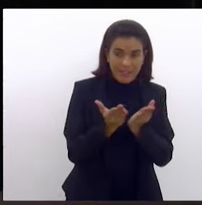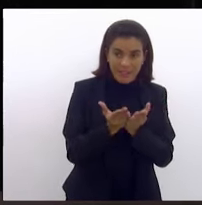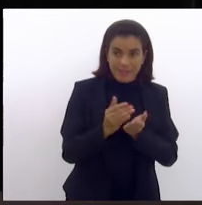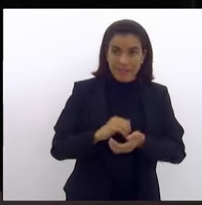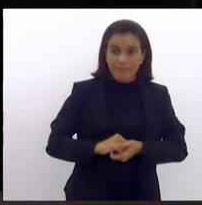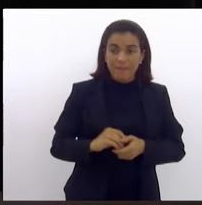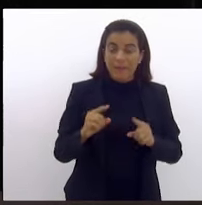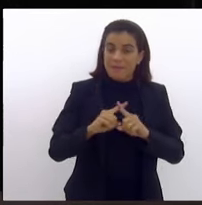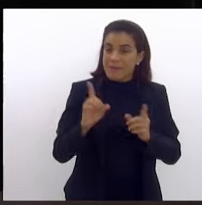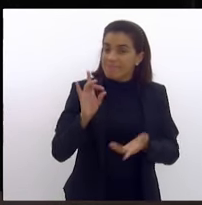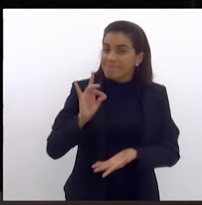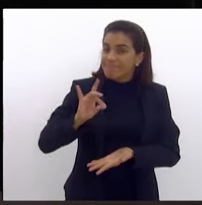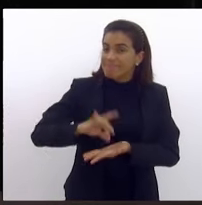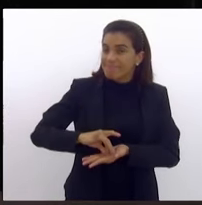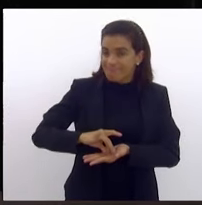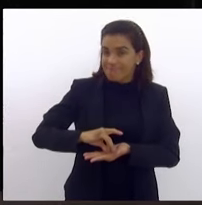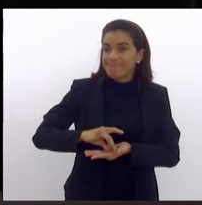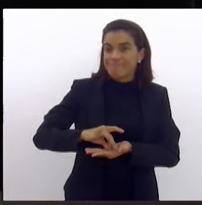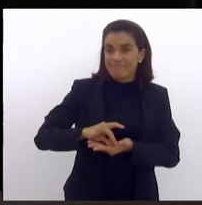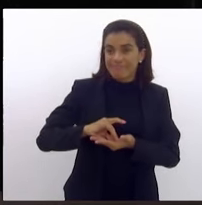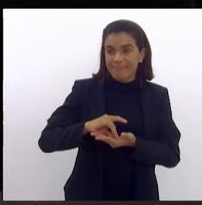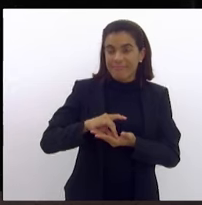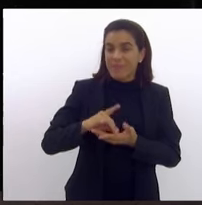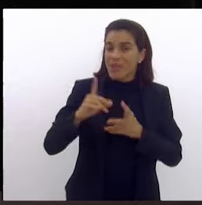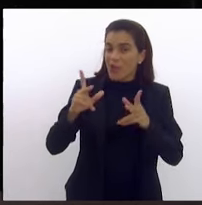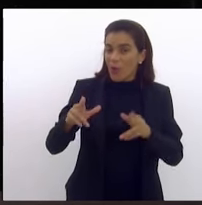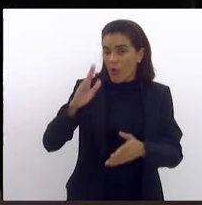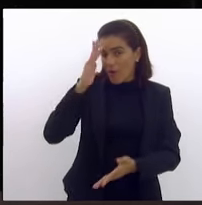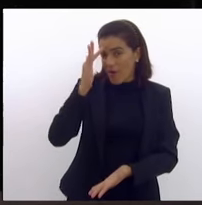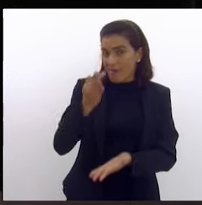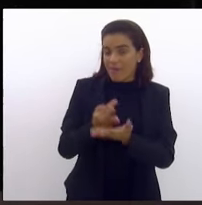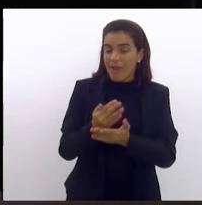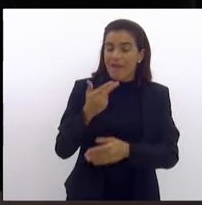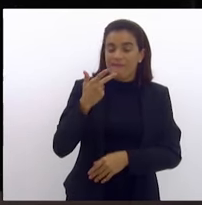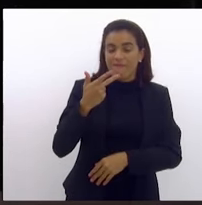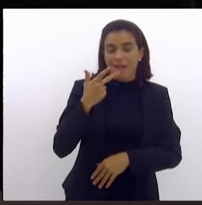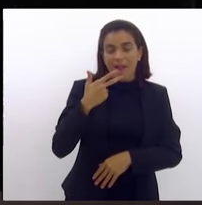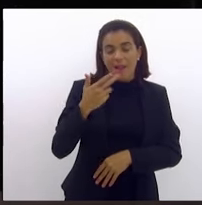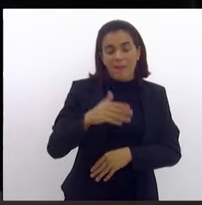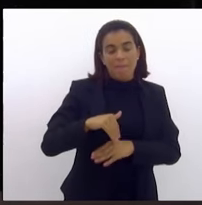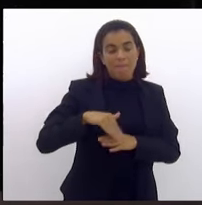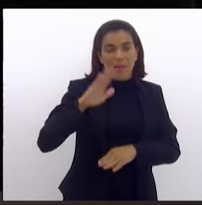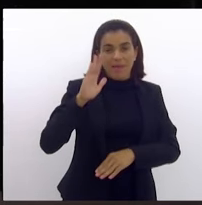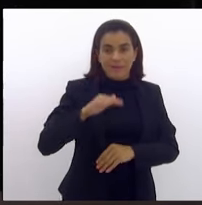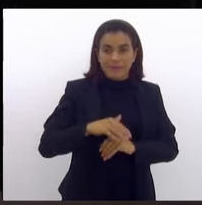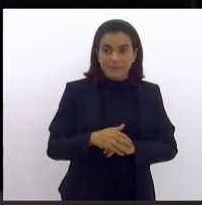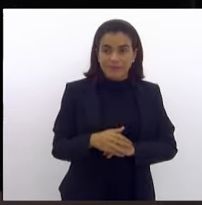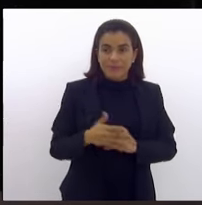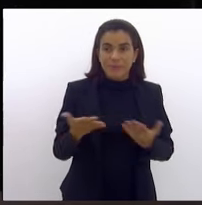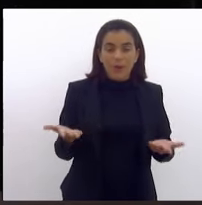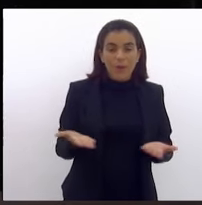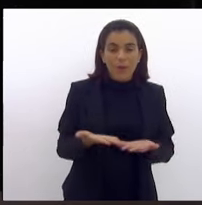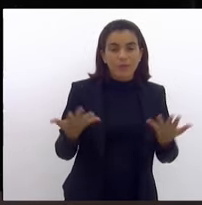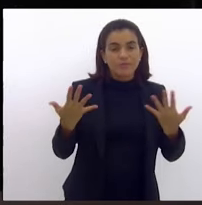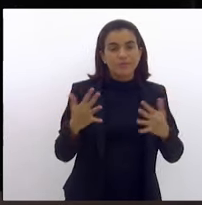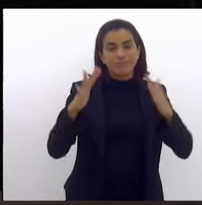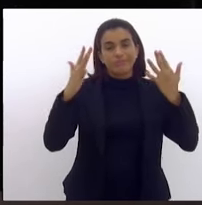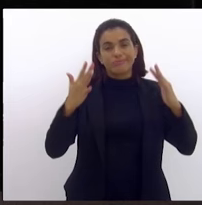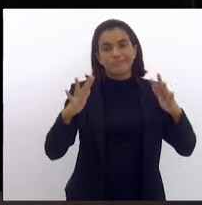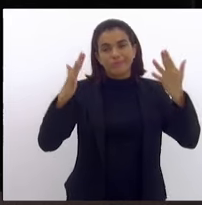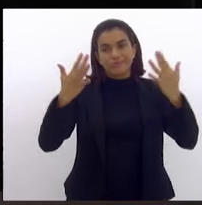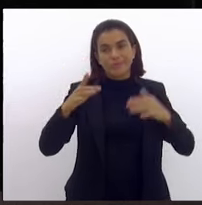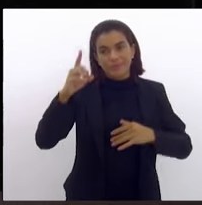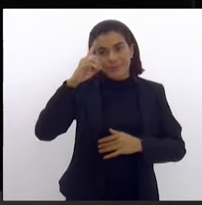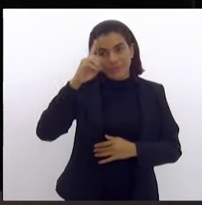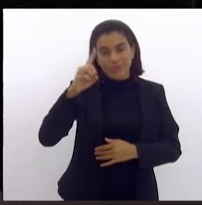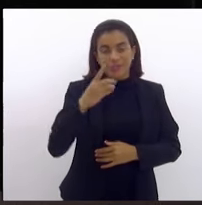a verdade, assim como a nossa fé, é a que fala mais alto, né? Então, quero celebrar também esse